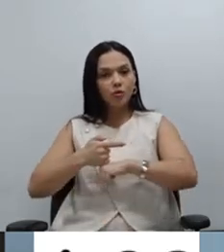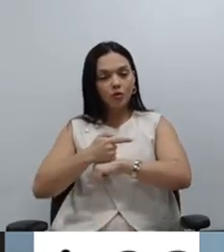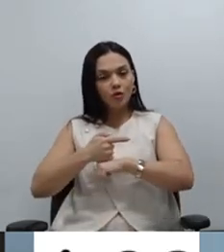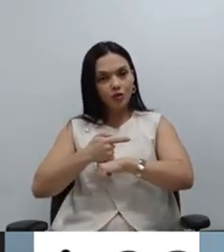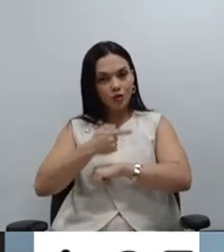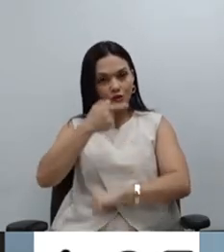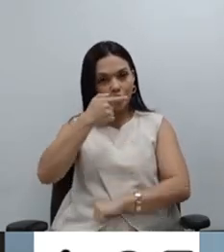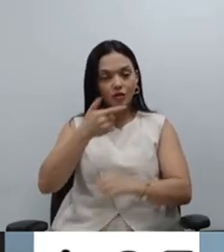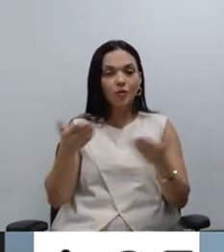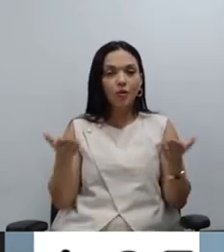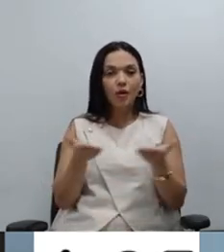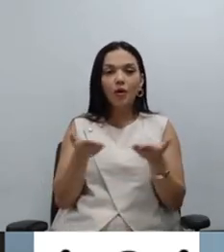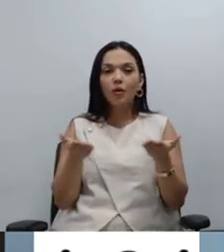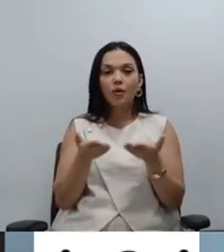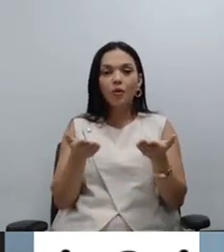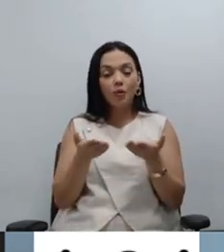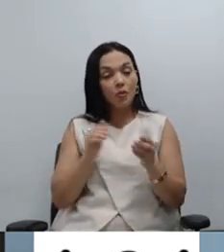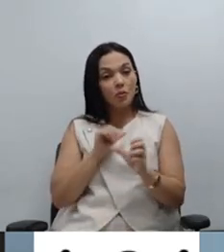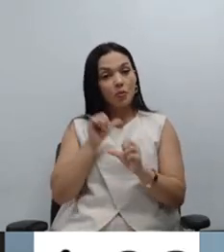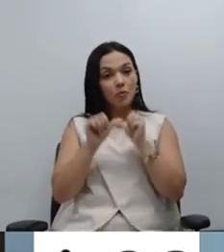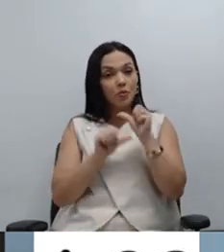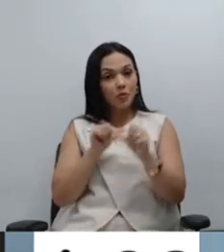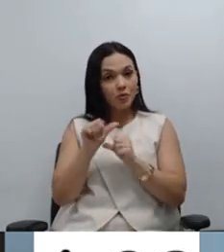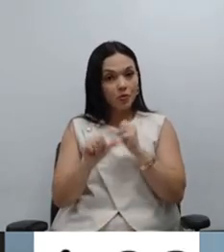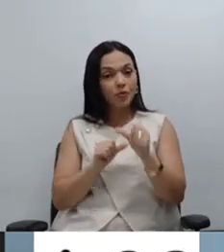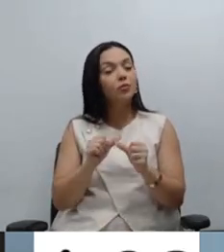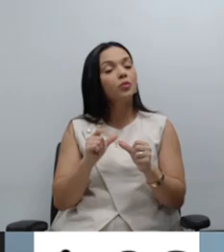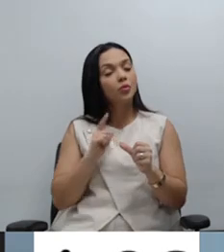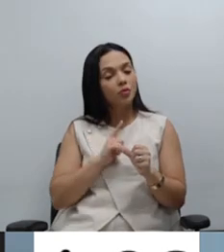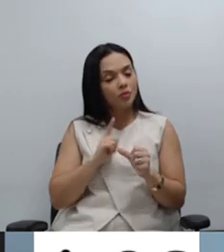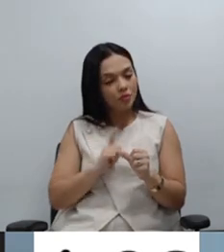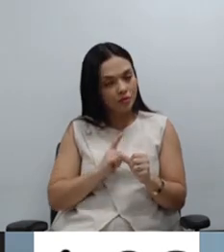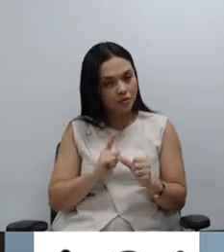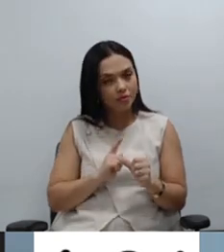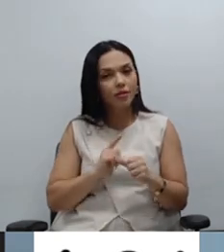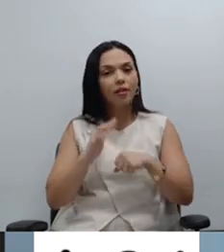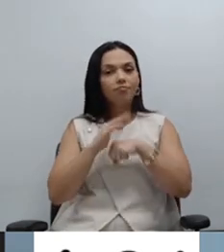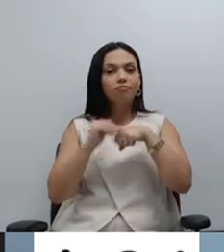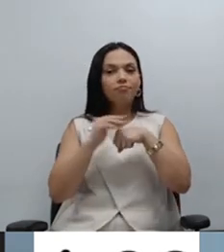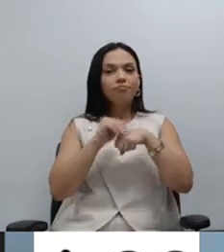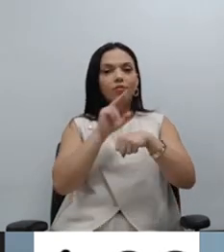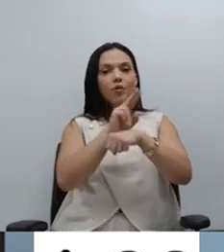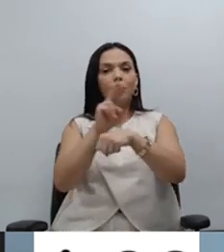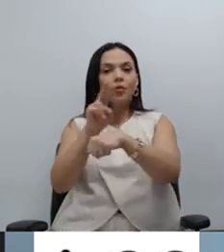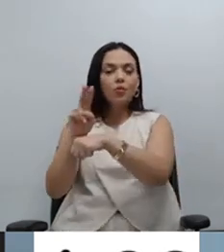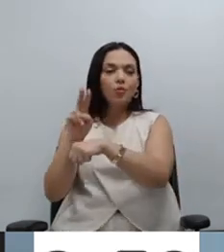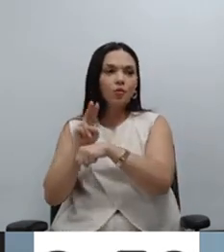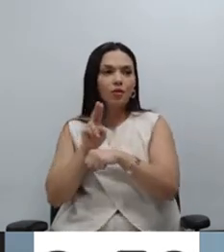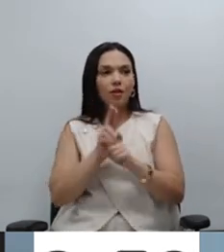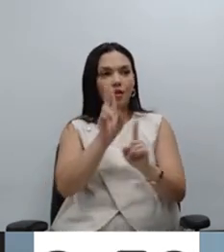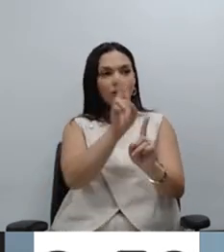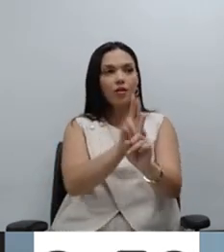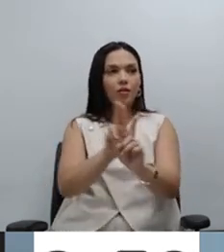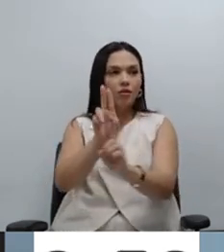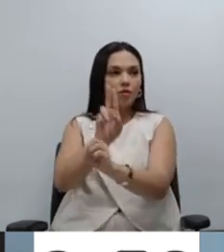demonstrado o devido apreço aos seus usuários e meus profundos